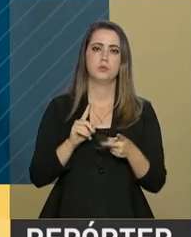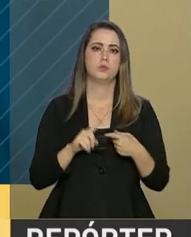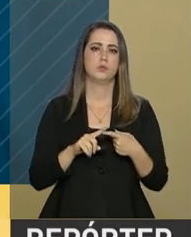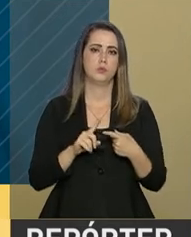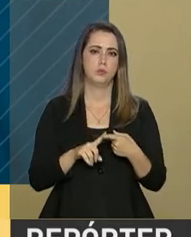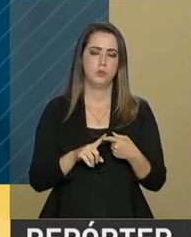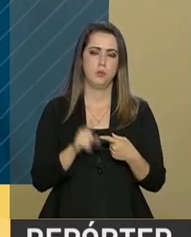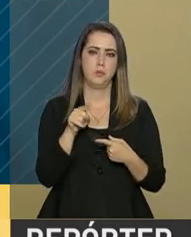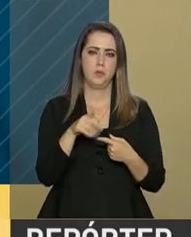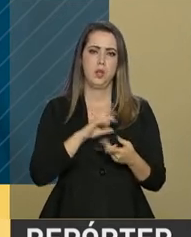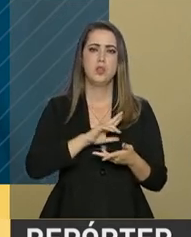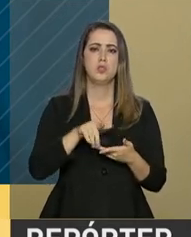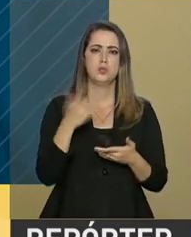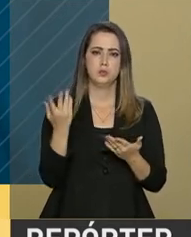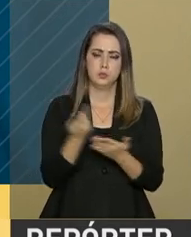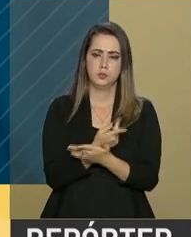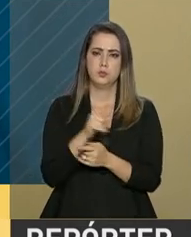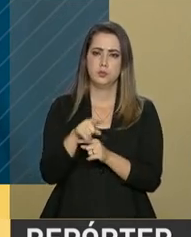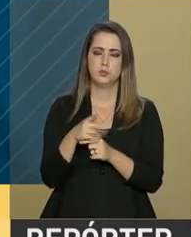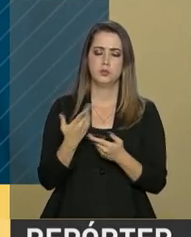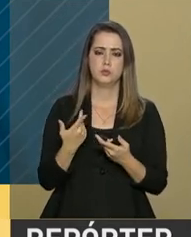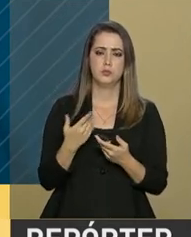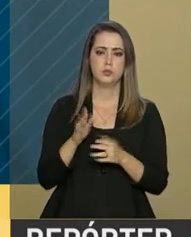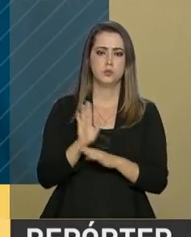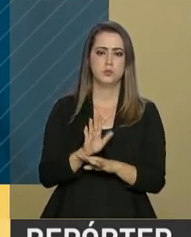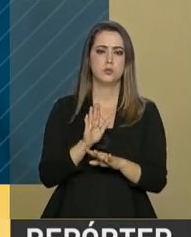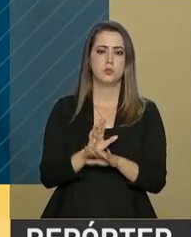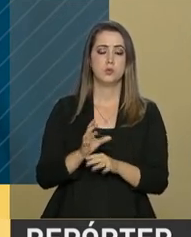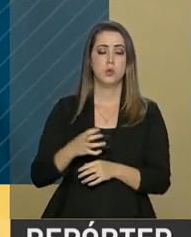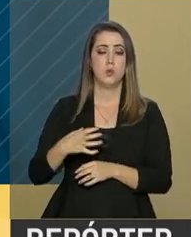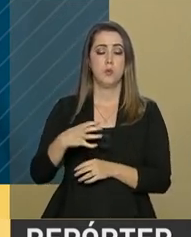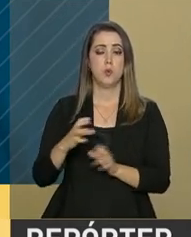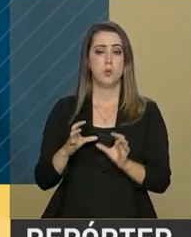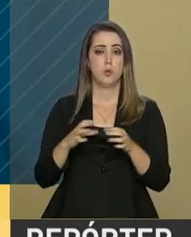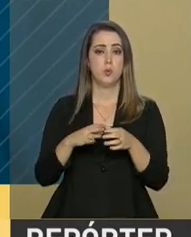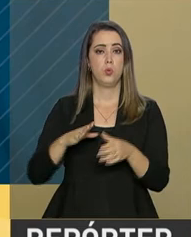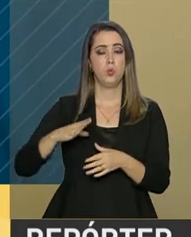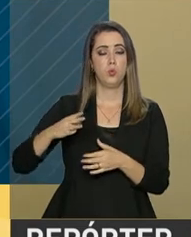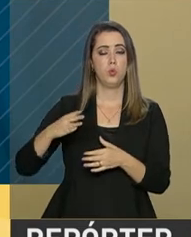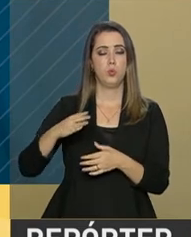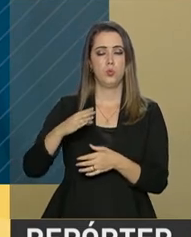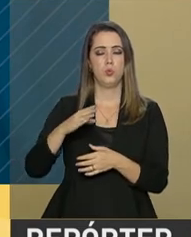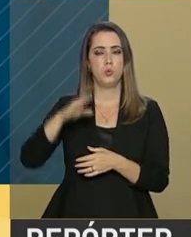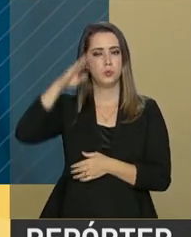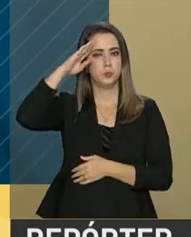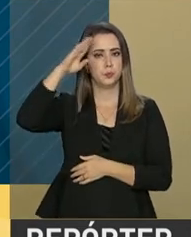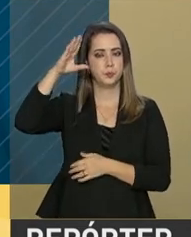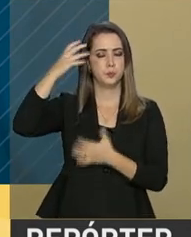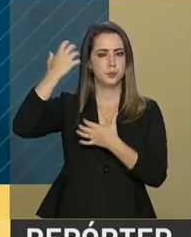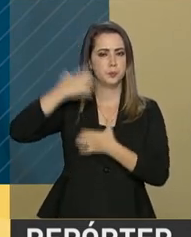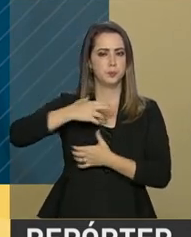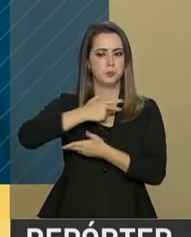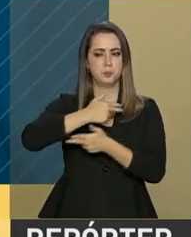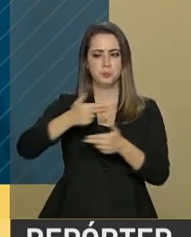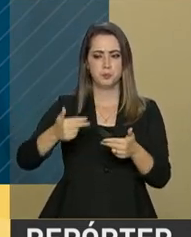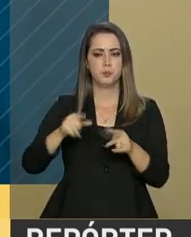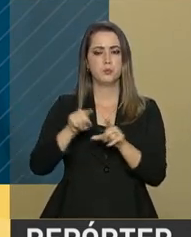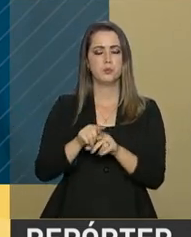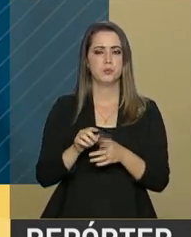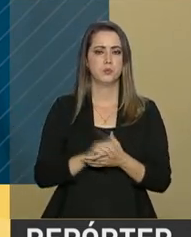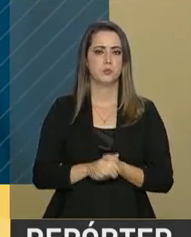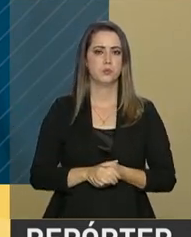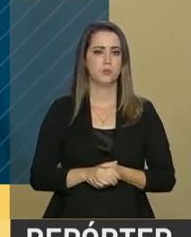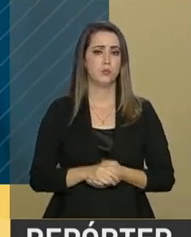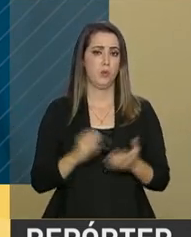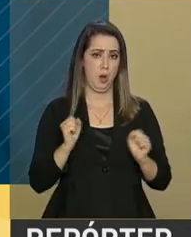muitas delas até já vem acontecendo é com apoio das forças amadas do governo do estado e da própria iniciativa privada quando não podemos